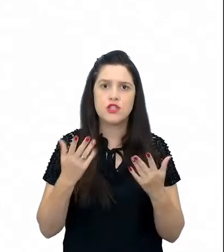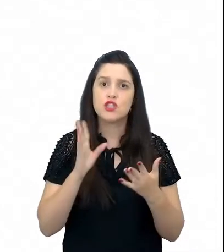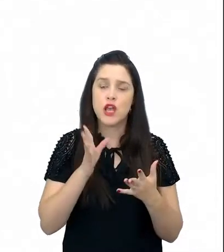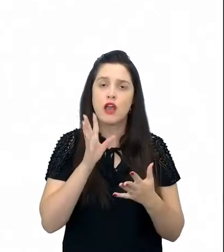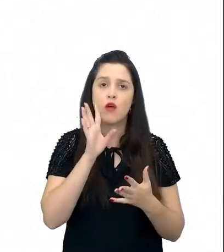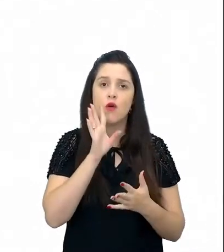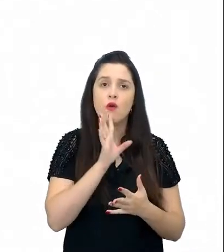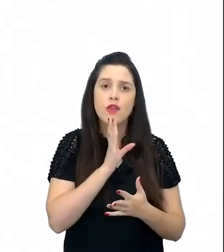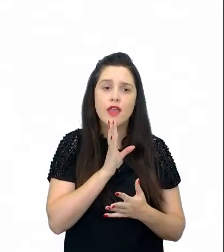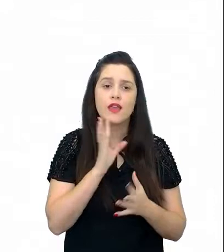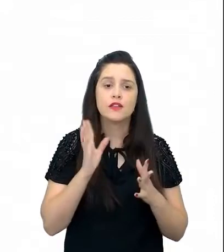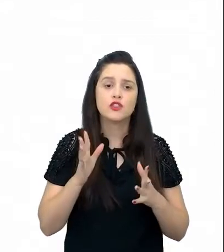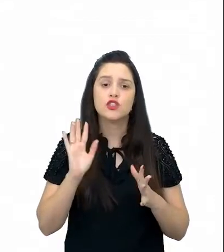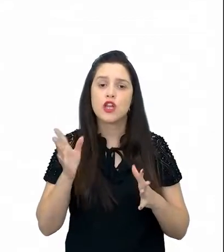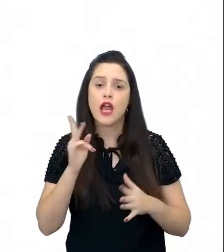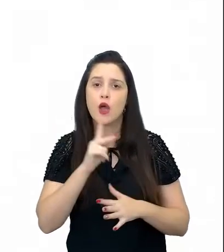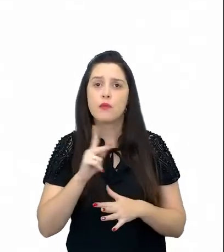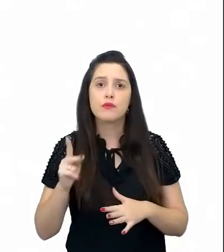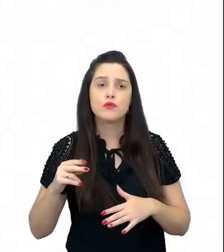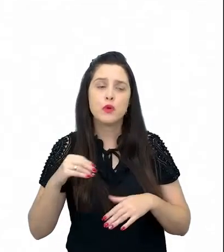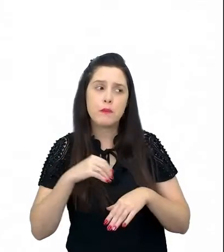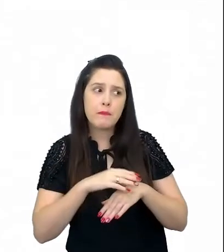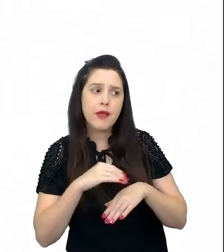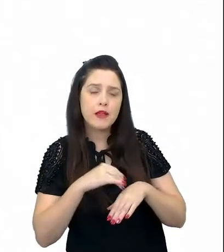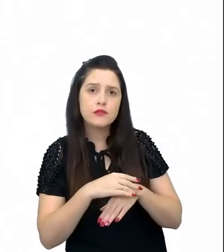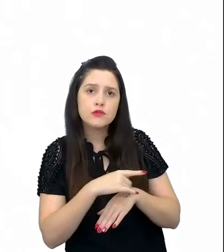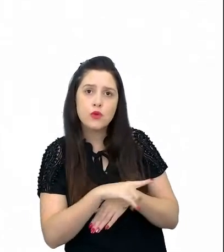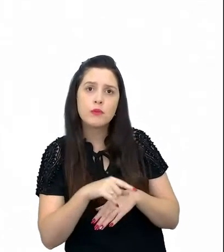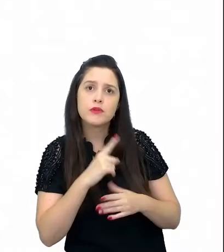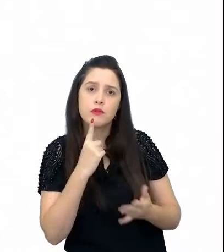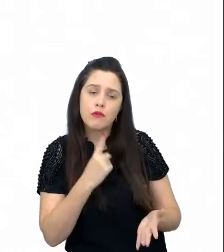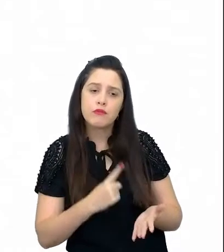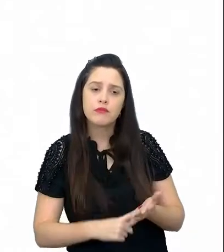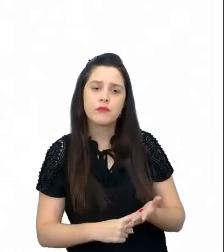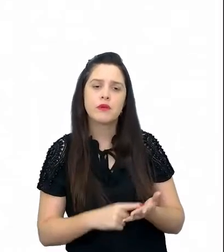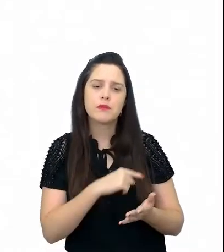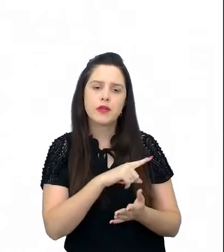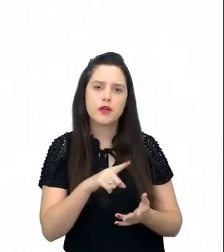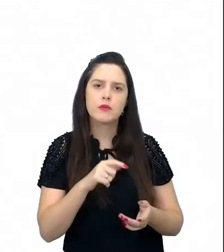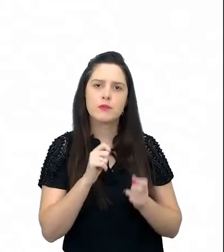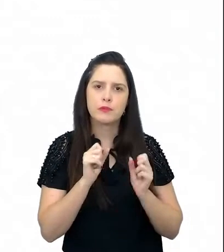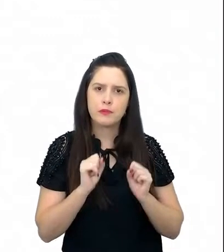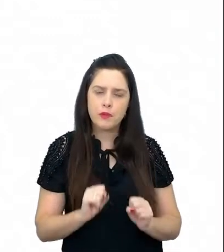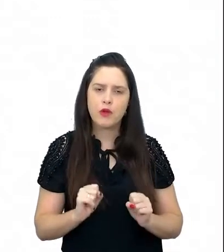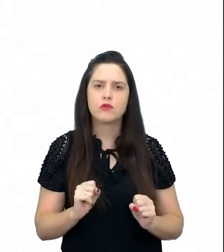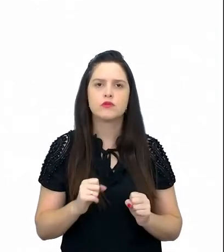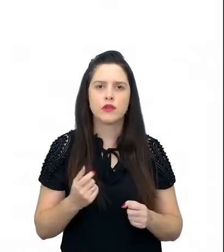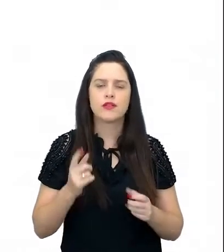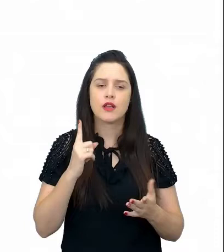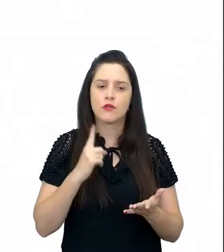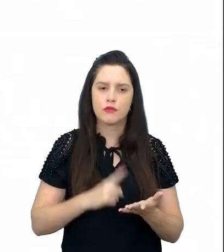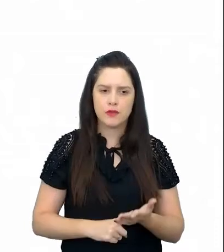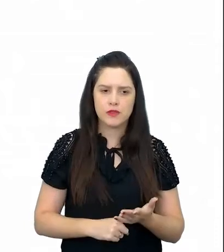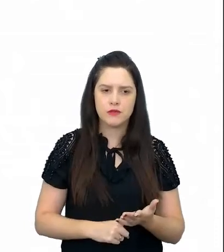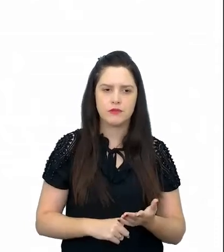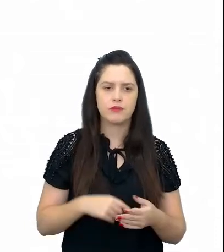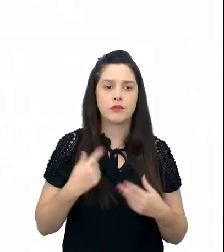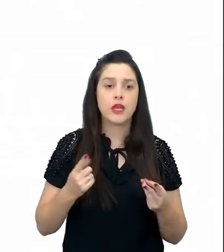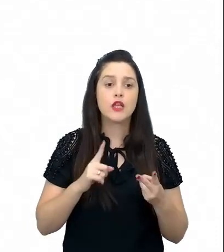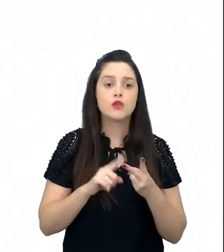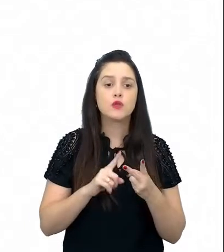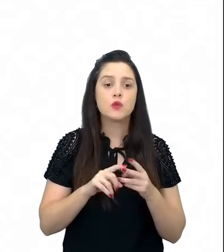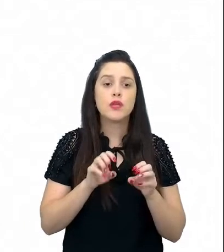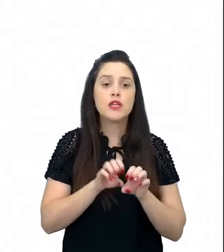conhece, ou aquilo que o professor passou, e vai simplesmente confirmar aquela hipótese que ele levantou. Então, é de confirmação. As estruturadas,